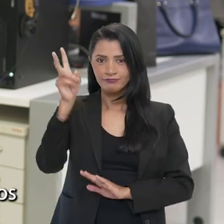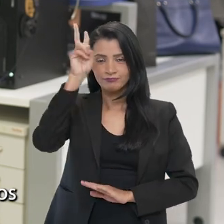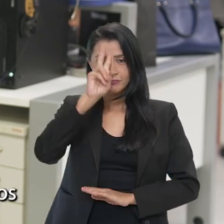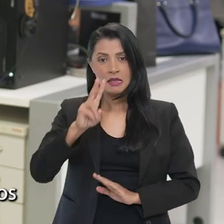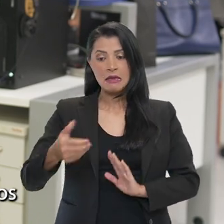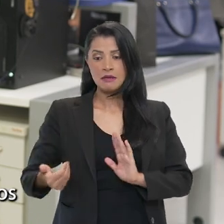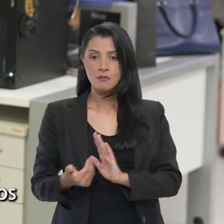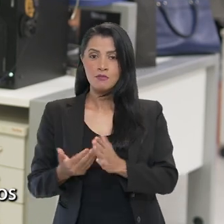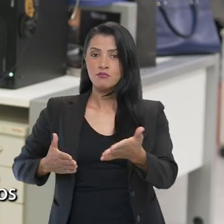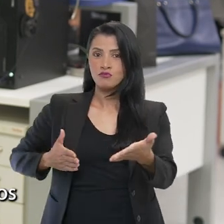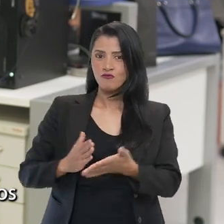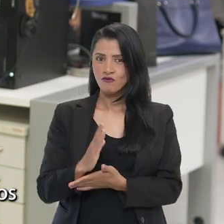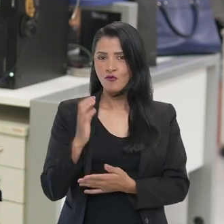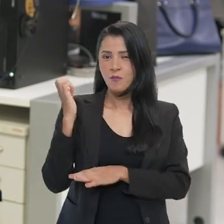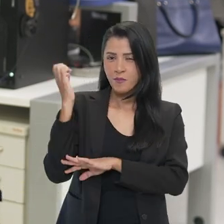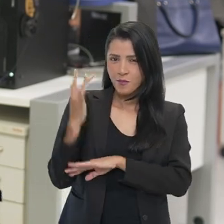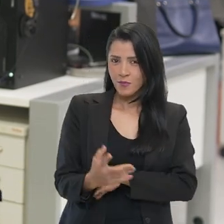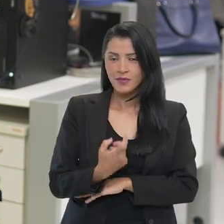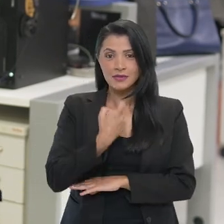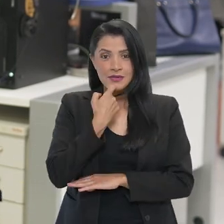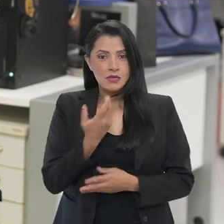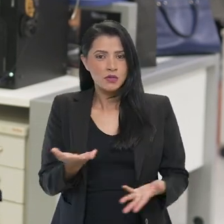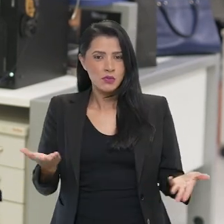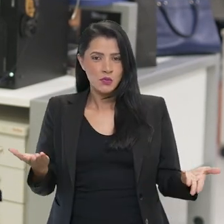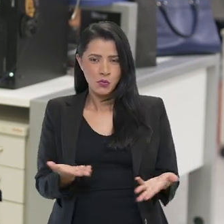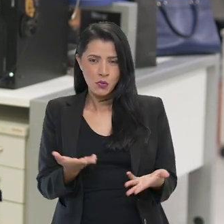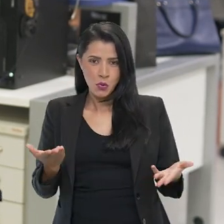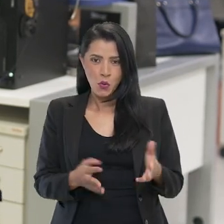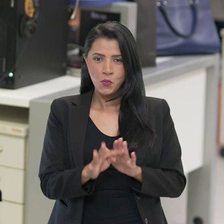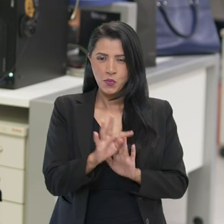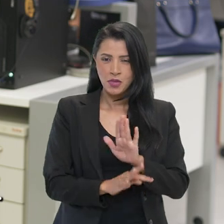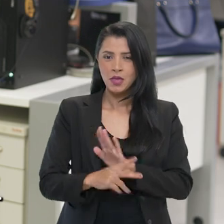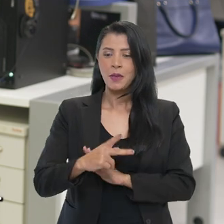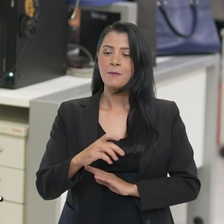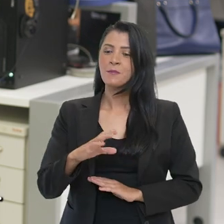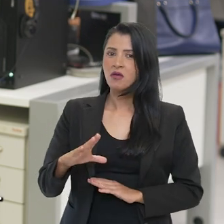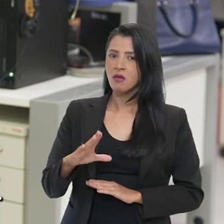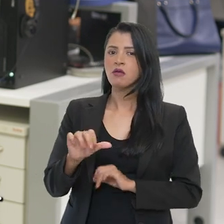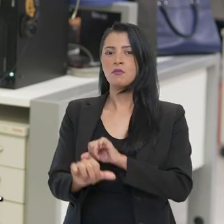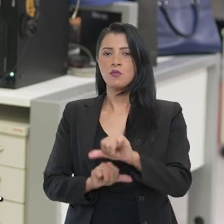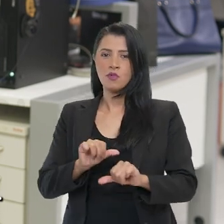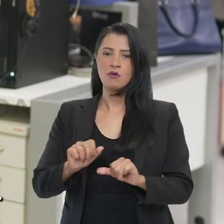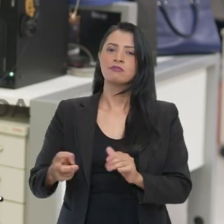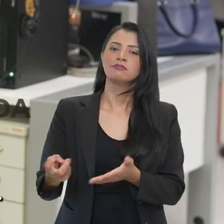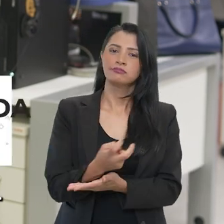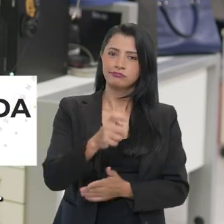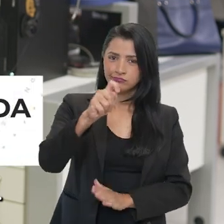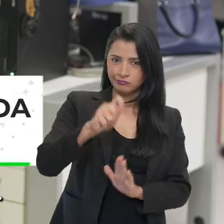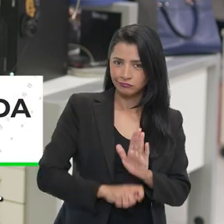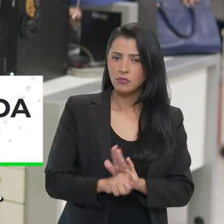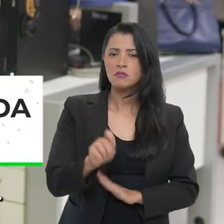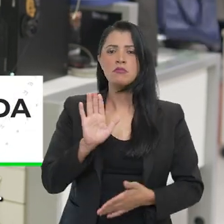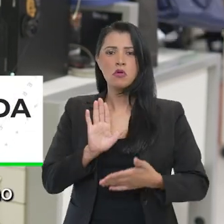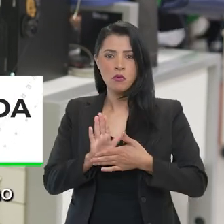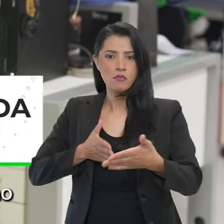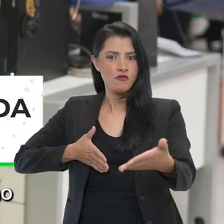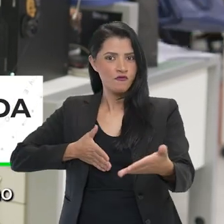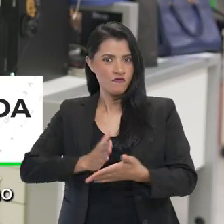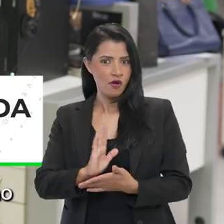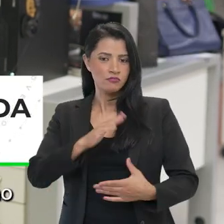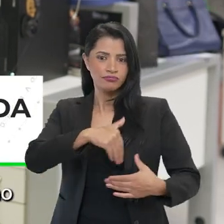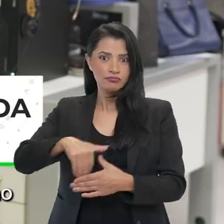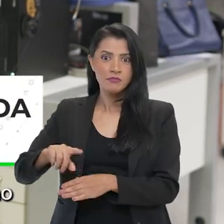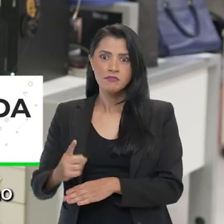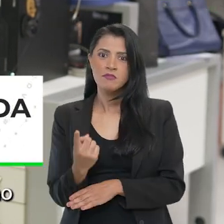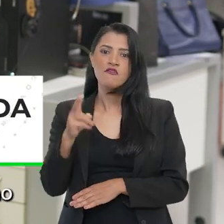Votação histórica. A Câmara dos Deputados aprovou na madrugada desta sexta-feira o texto base da PEC da reforma tributária. A proposta